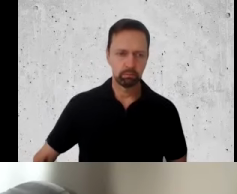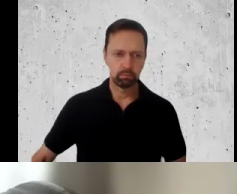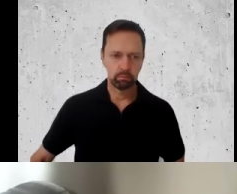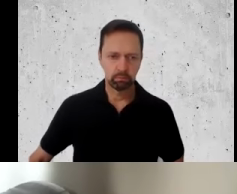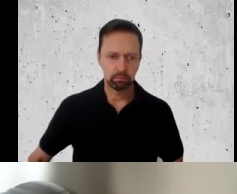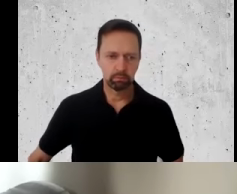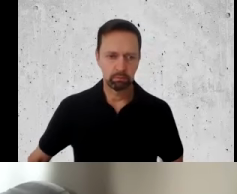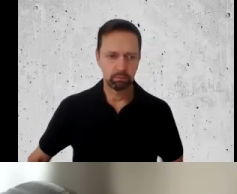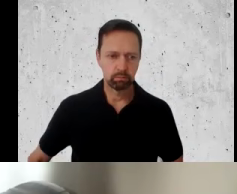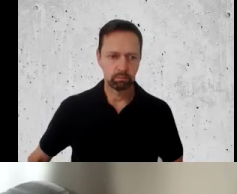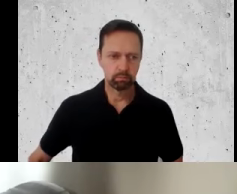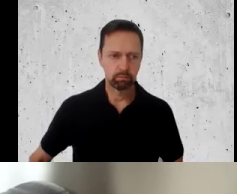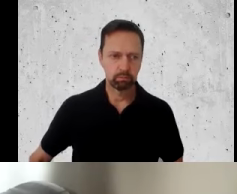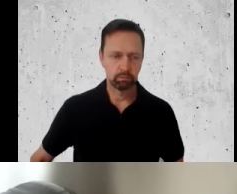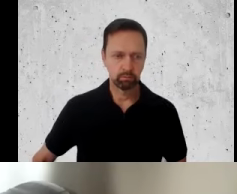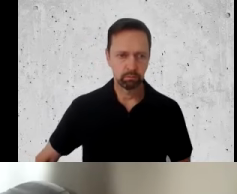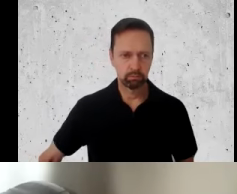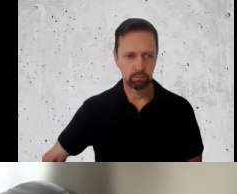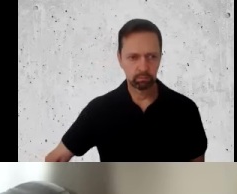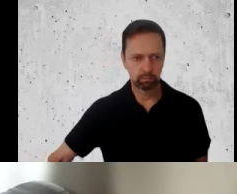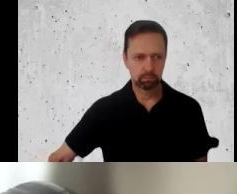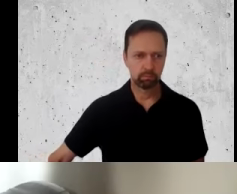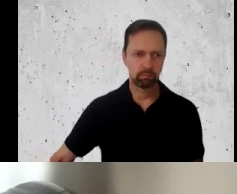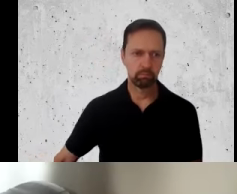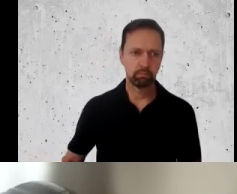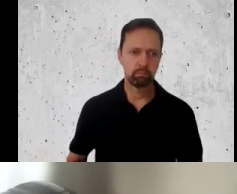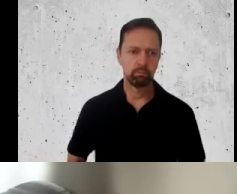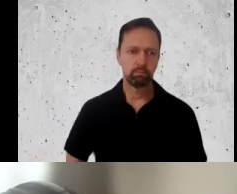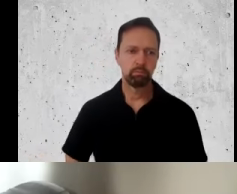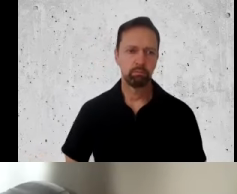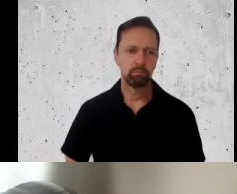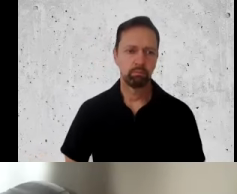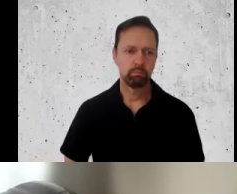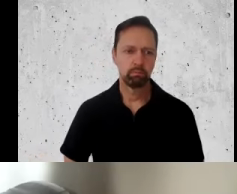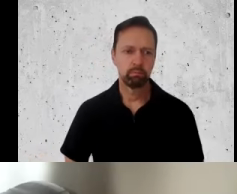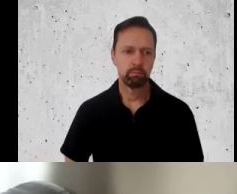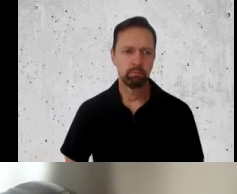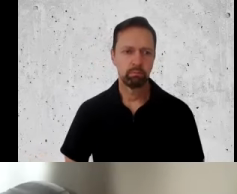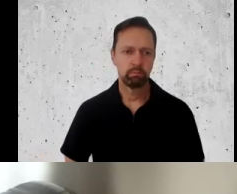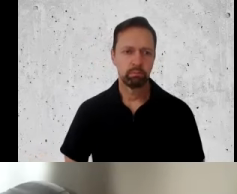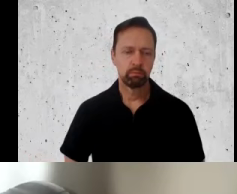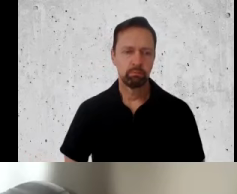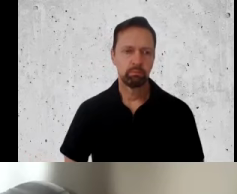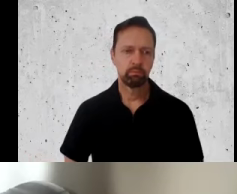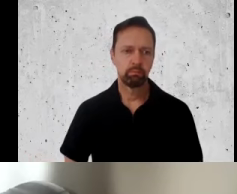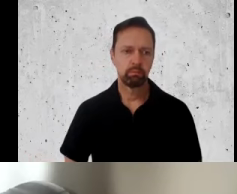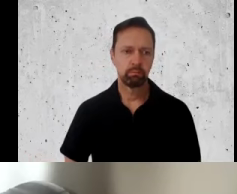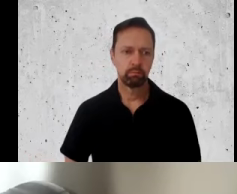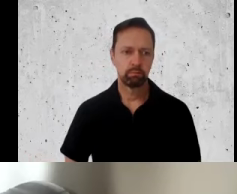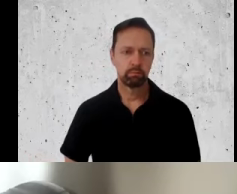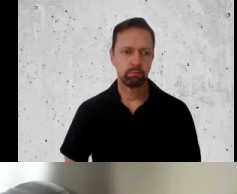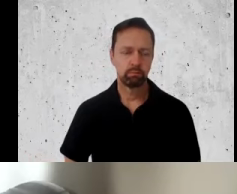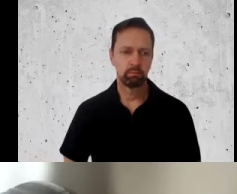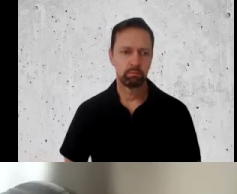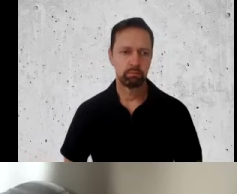bem importante também. Um ponto que vocês poderiam ter comentado, eu acho que vocês podem falar agora também nesse espaço, é que a gente teve uma nova lei de